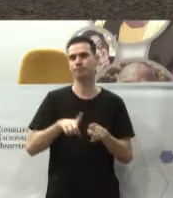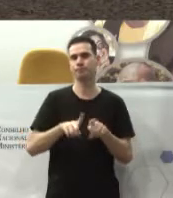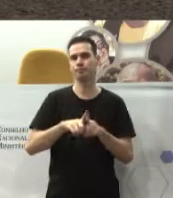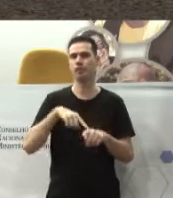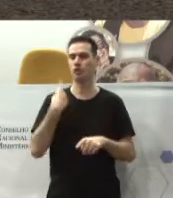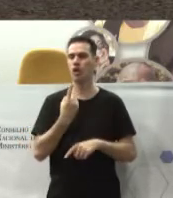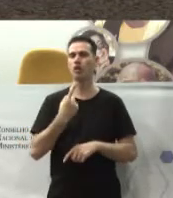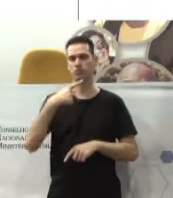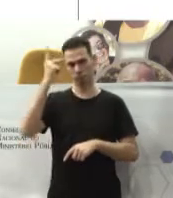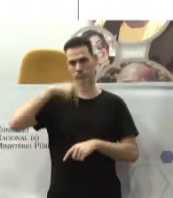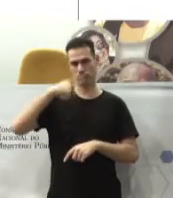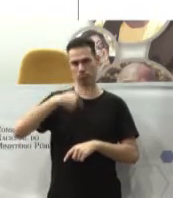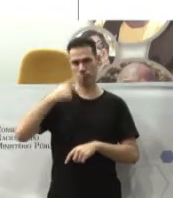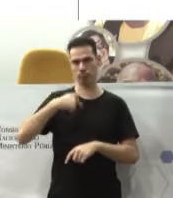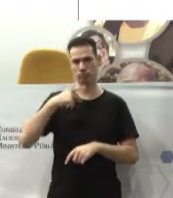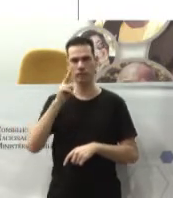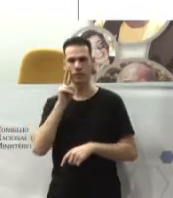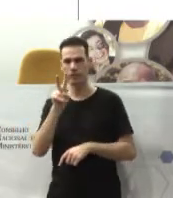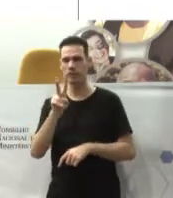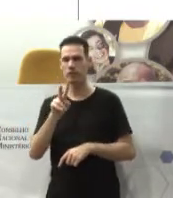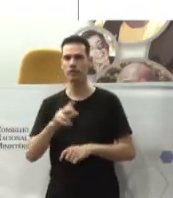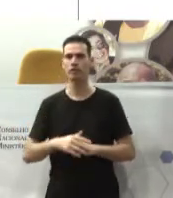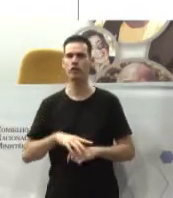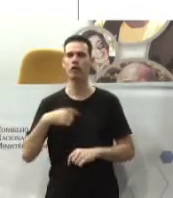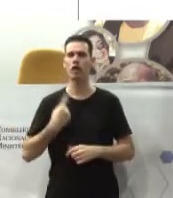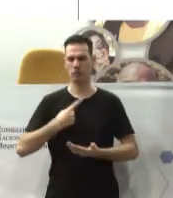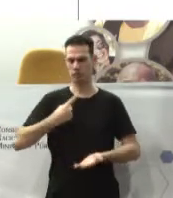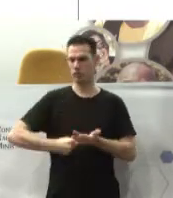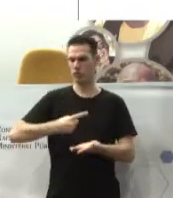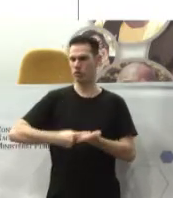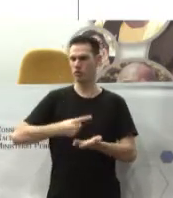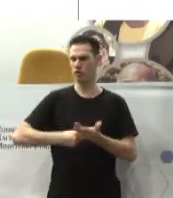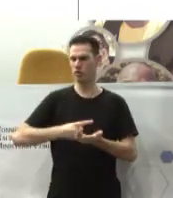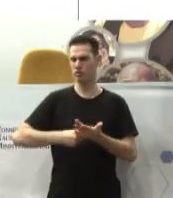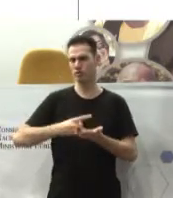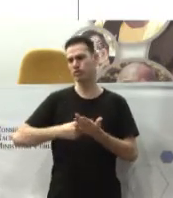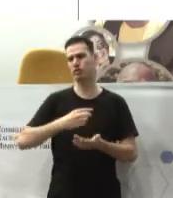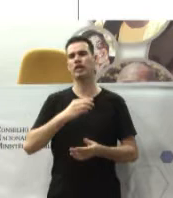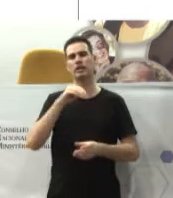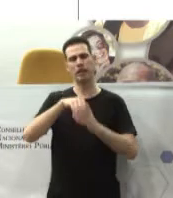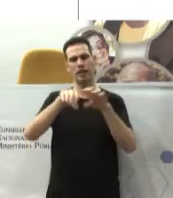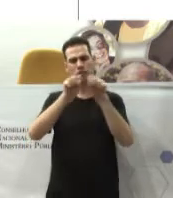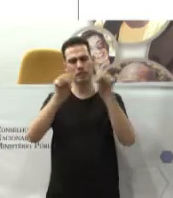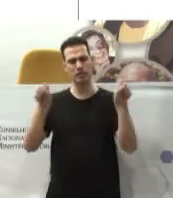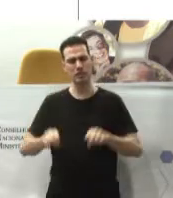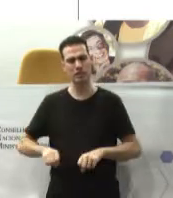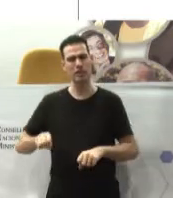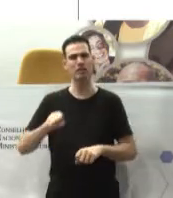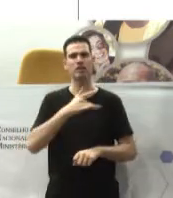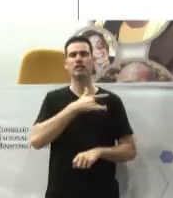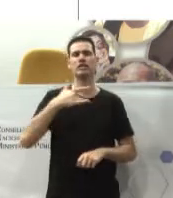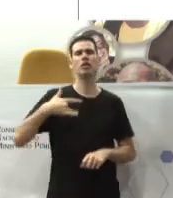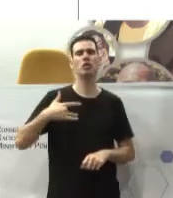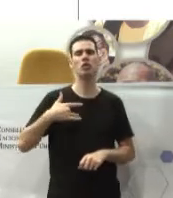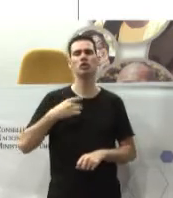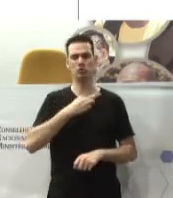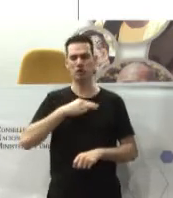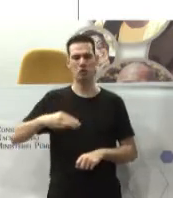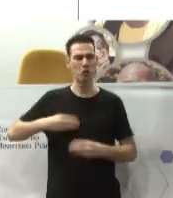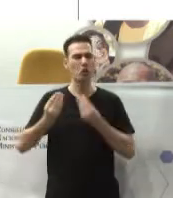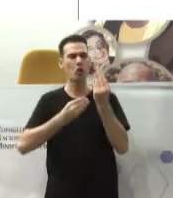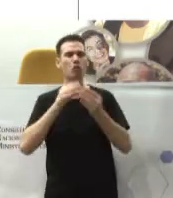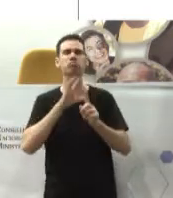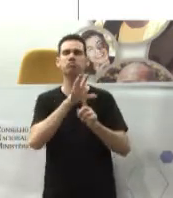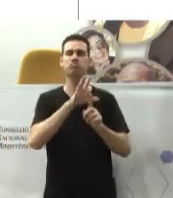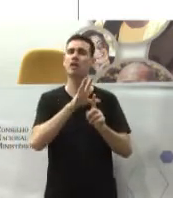olhar mesmo, né? Qual é o pacto ministerial que nós temos na saúde dentro do Ministério Público? Em primeiro lugar, os dois sistemas são